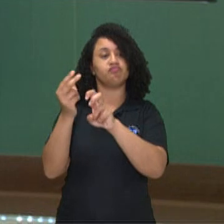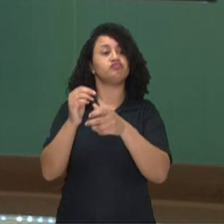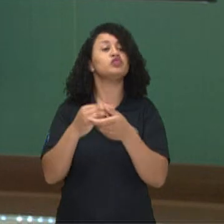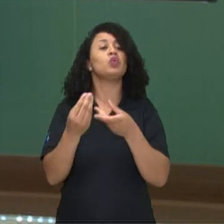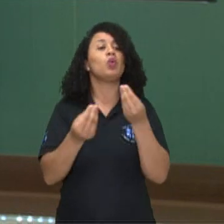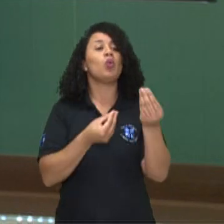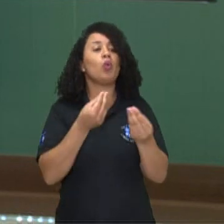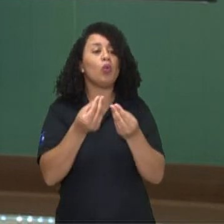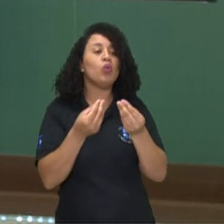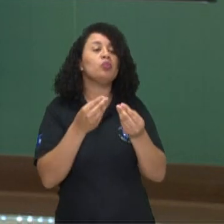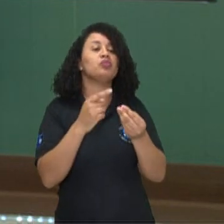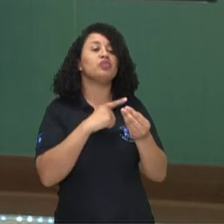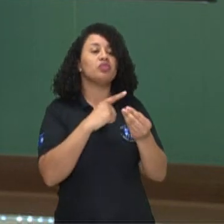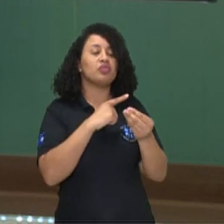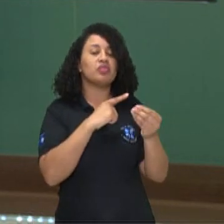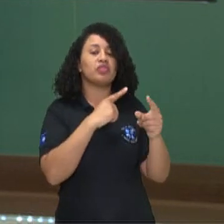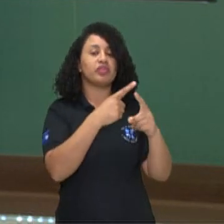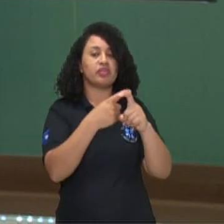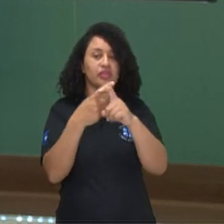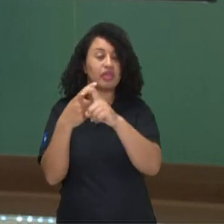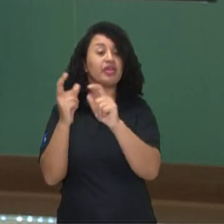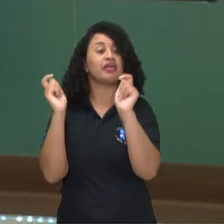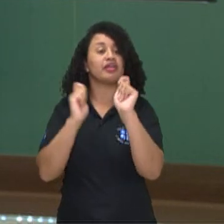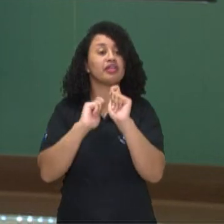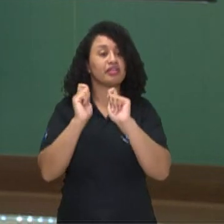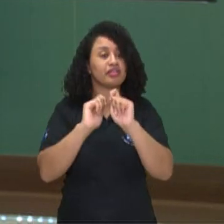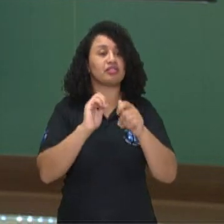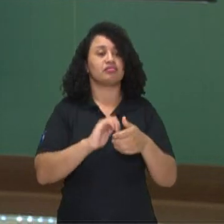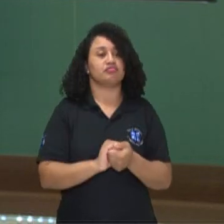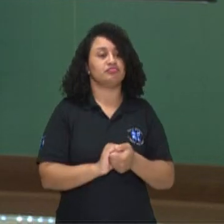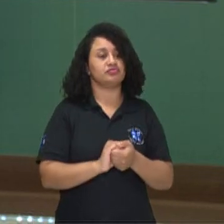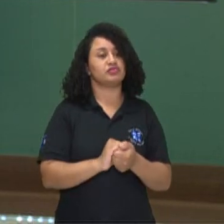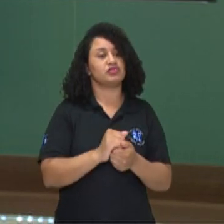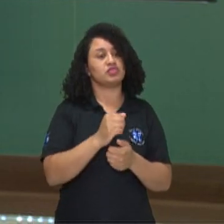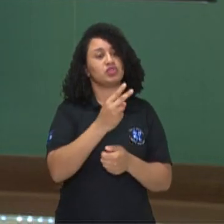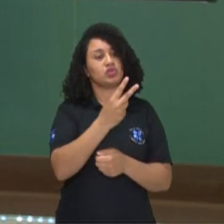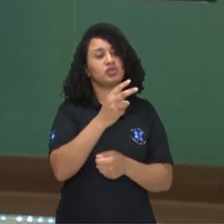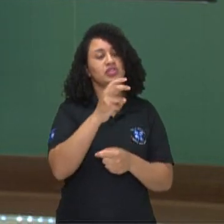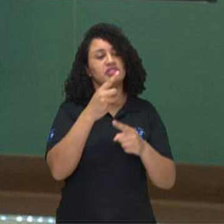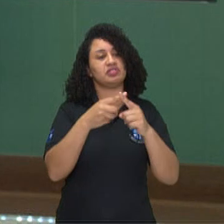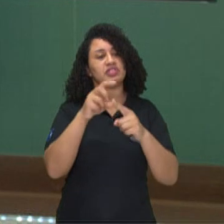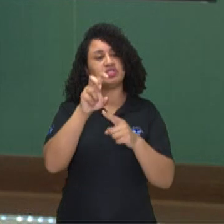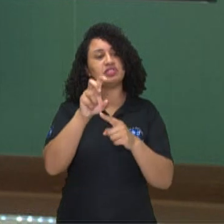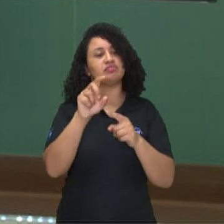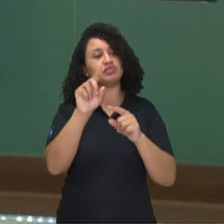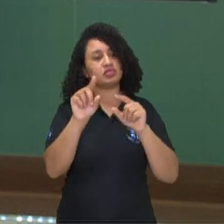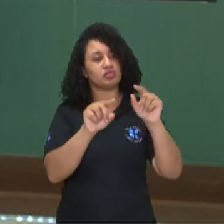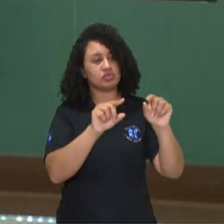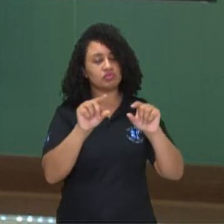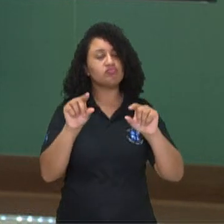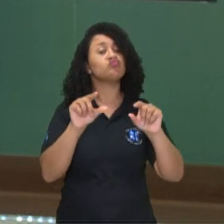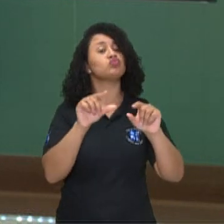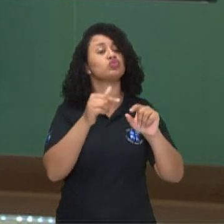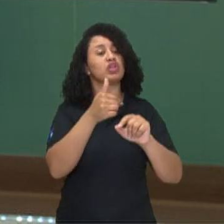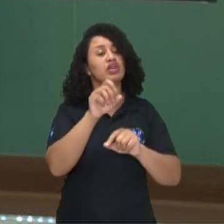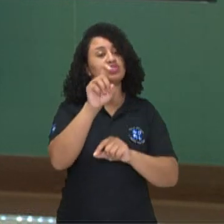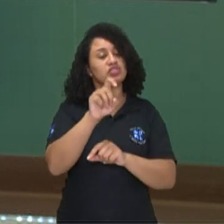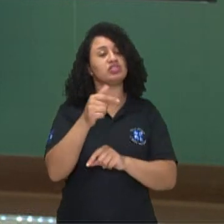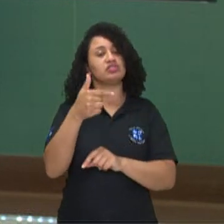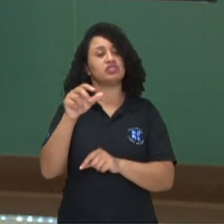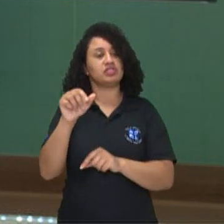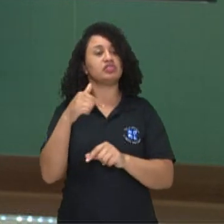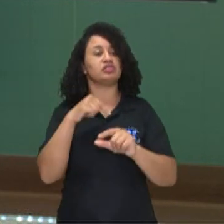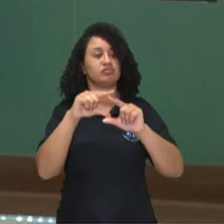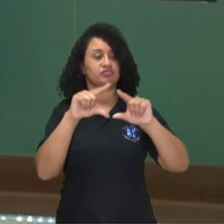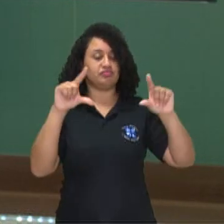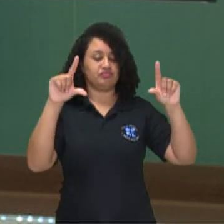5. E daí você faz as multiplicações que são possíveis. 10x e aqui 5 ao quadrado, 25. Essa expressão que me